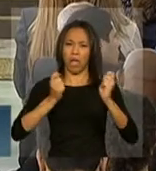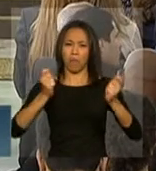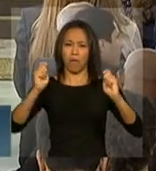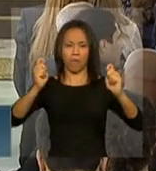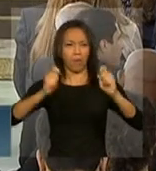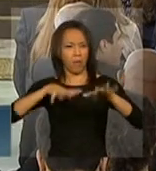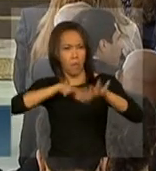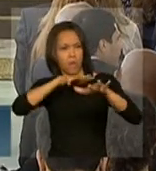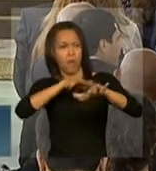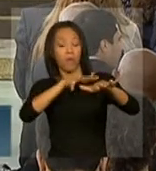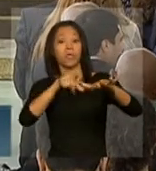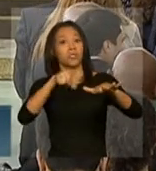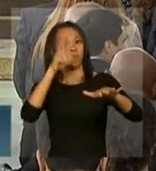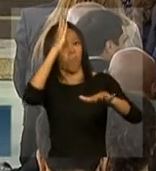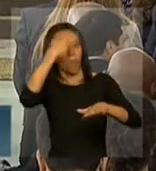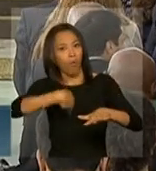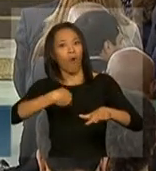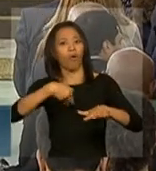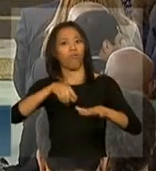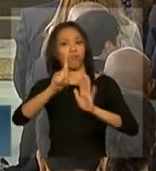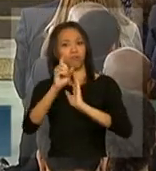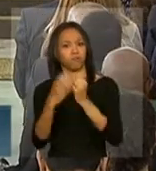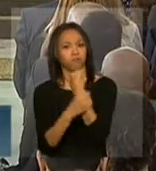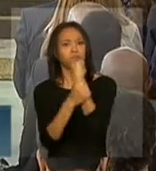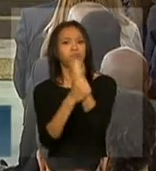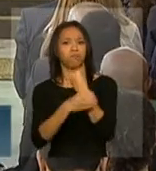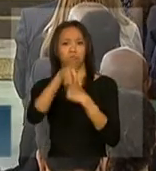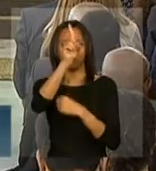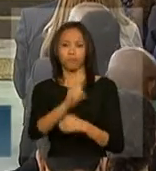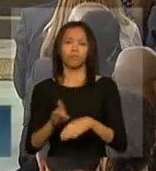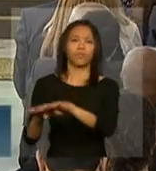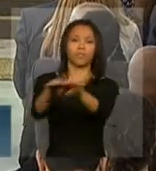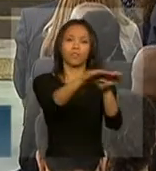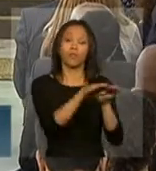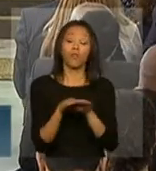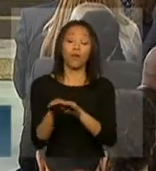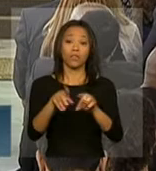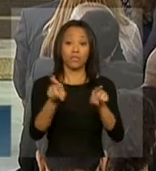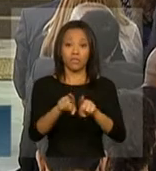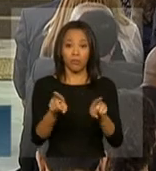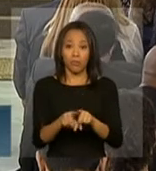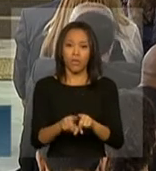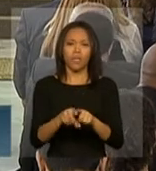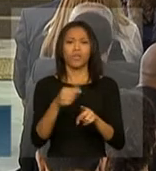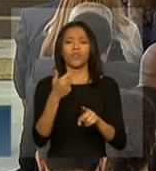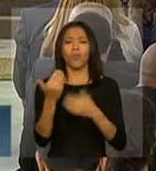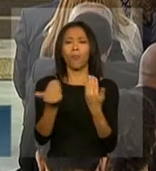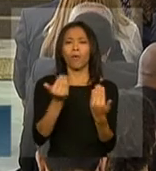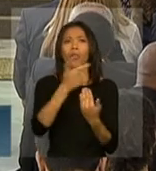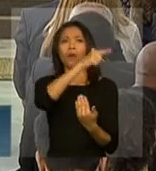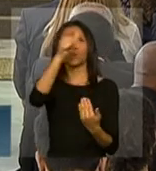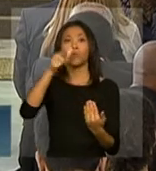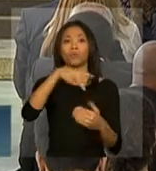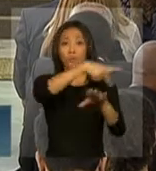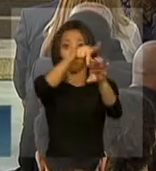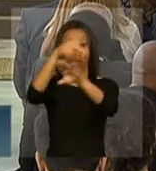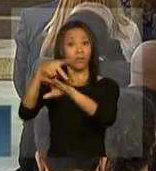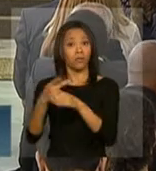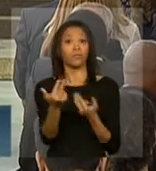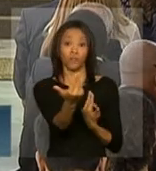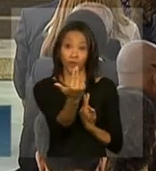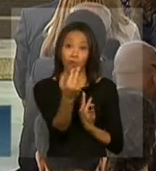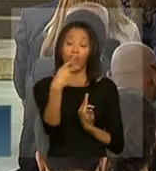democracia e tivemos como grande interlocutor a presidenta Dilma, que, ao contrário de chefe de Estado de outros países, que também passaram por